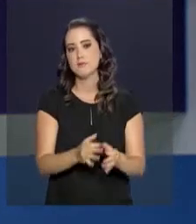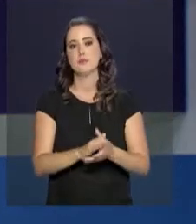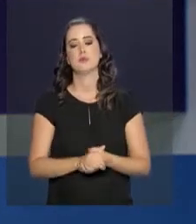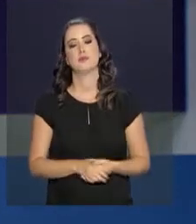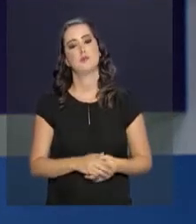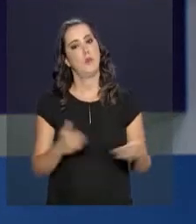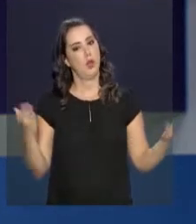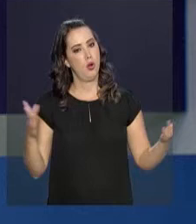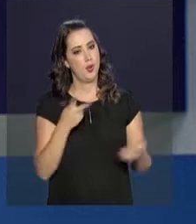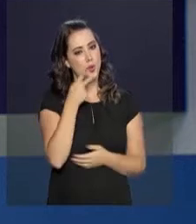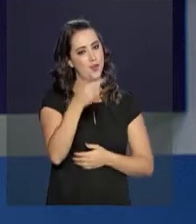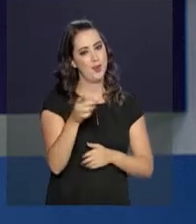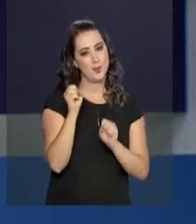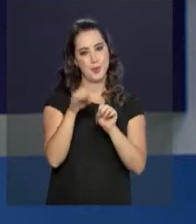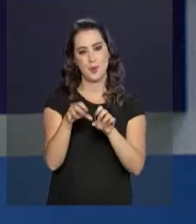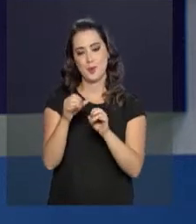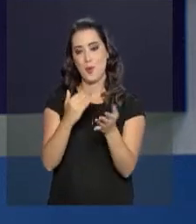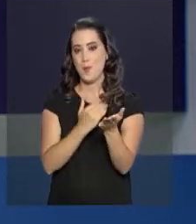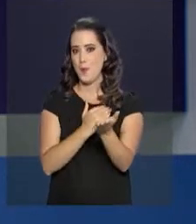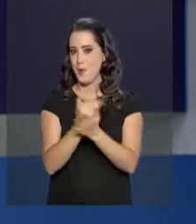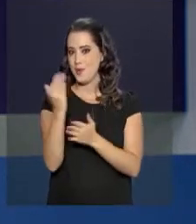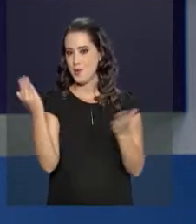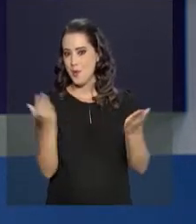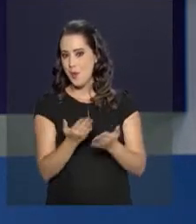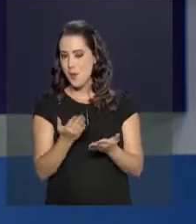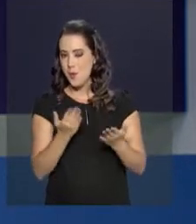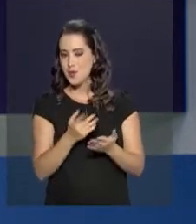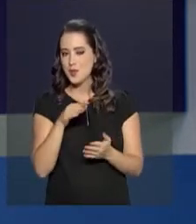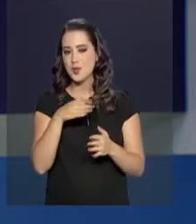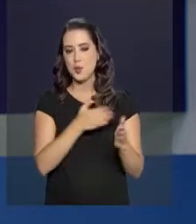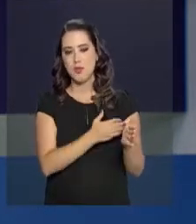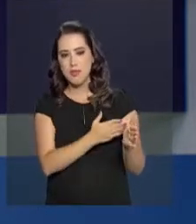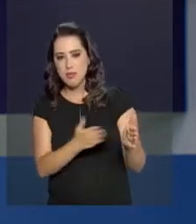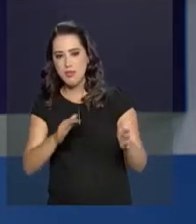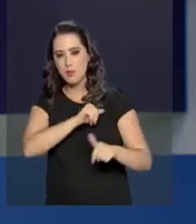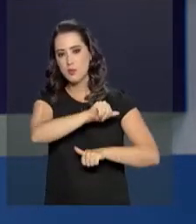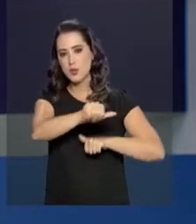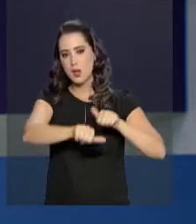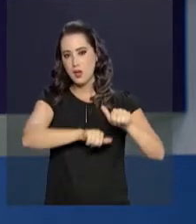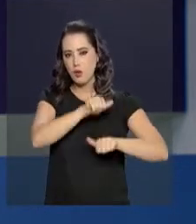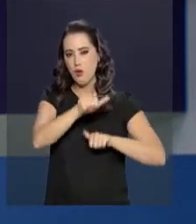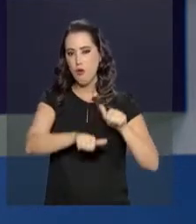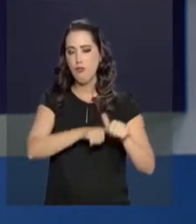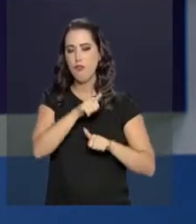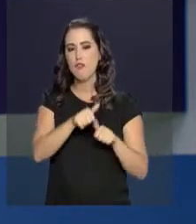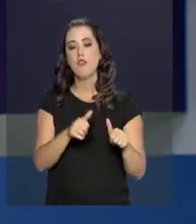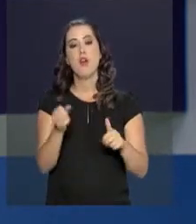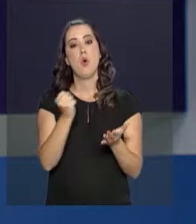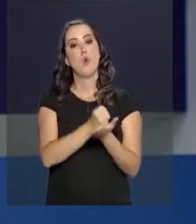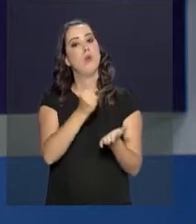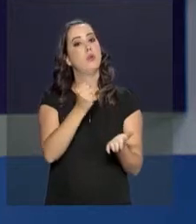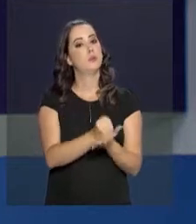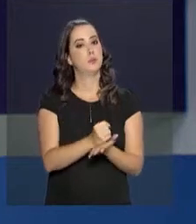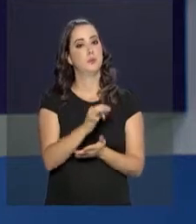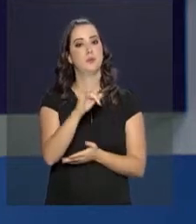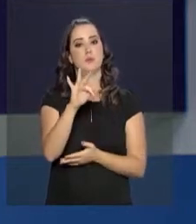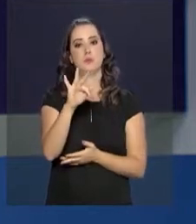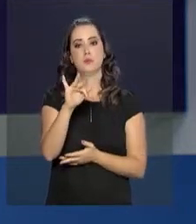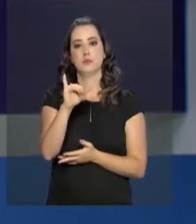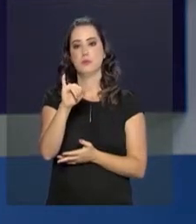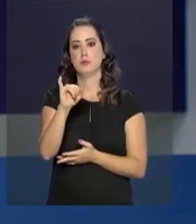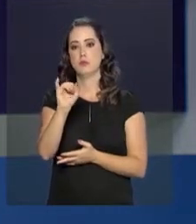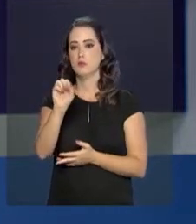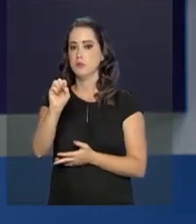gente fala agora sobre educação porque começou hoje o prazo para renovação dos contratos do novo fundo de financiamento estudantil